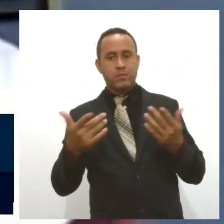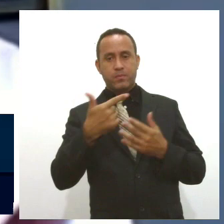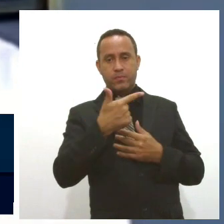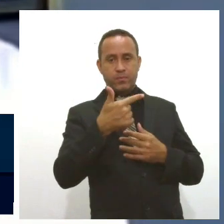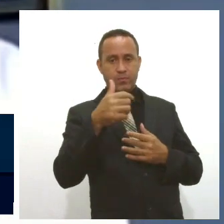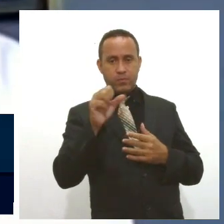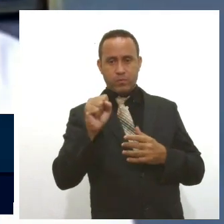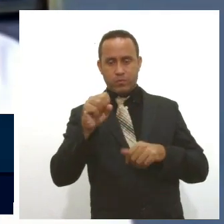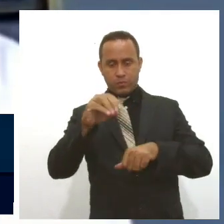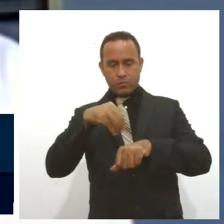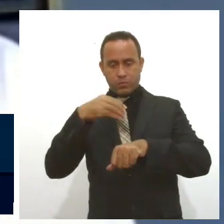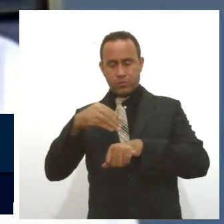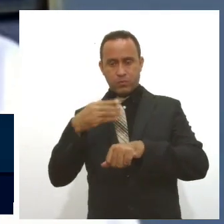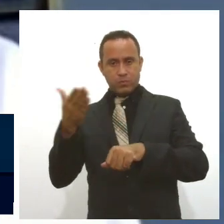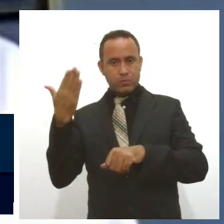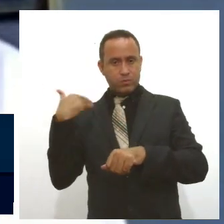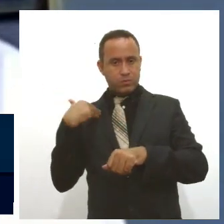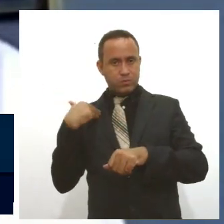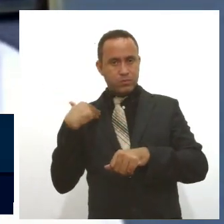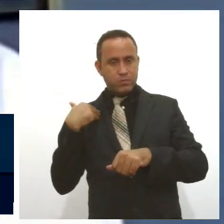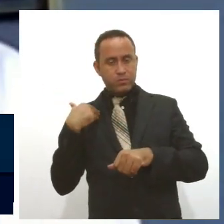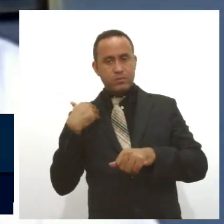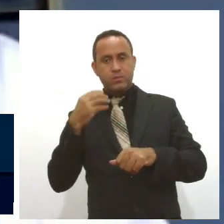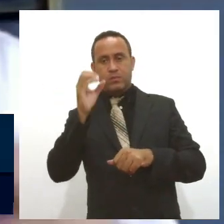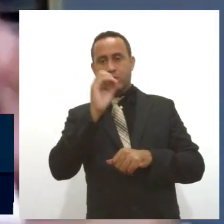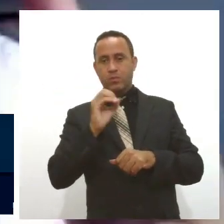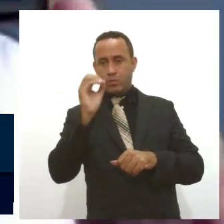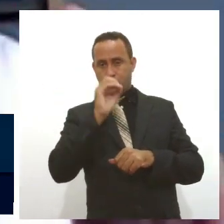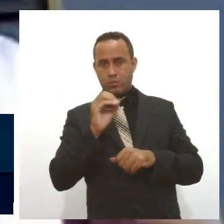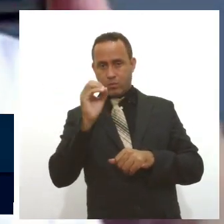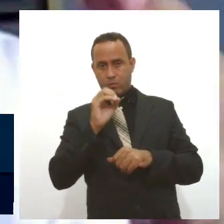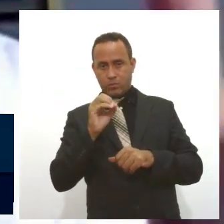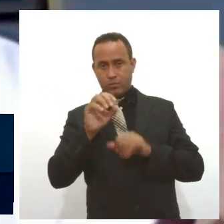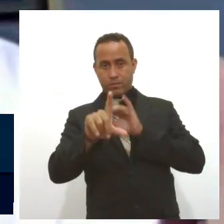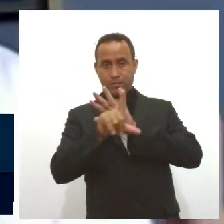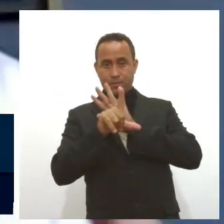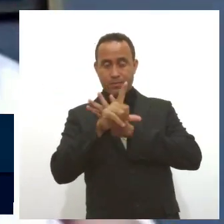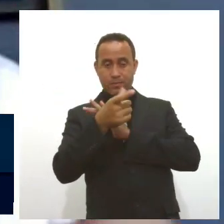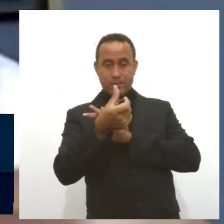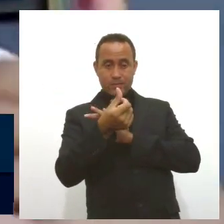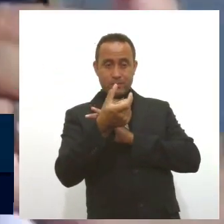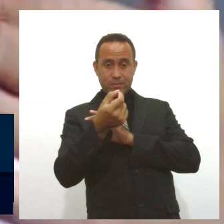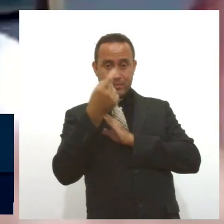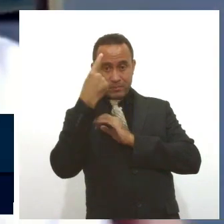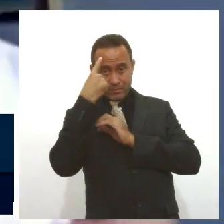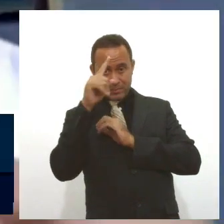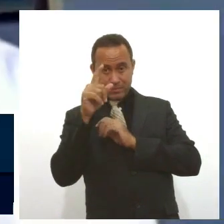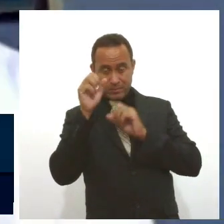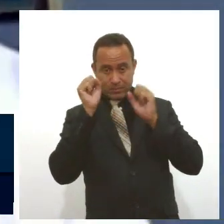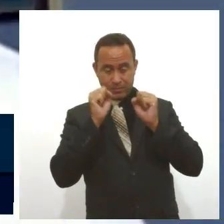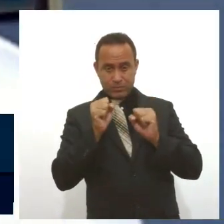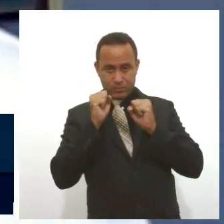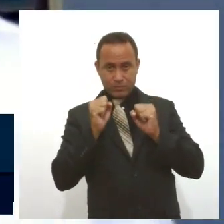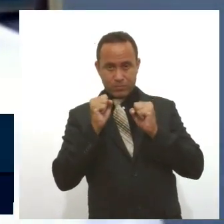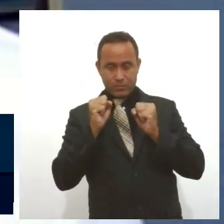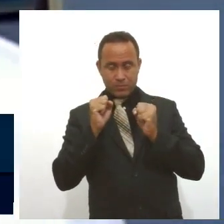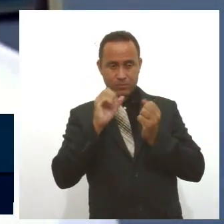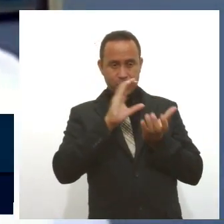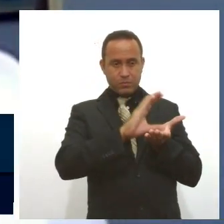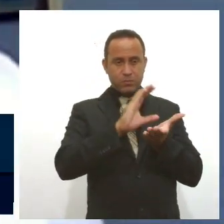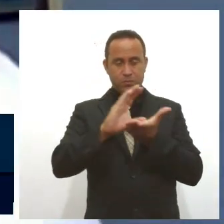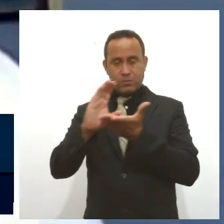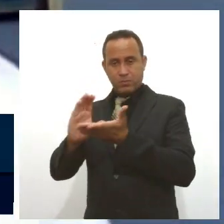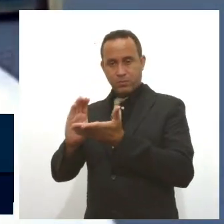28, a informação que tem é que chegaram lá no dia 28 de outubro. A lei determina 60 dias para que você cumpra os